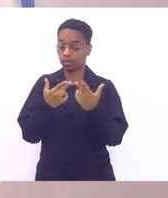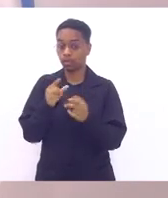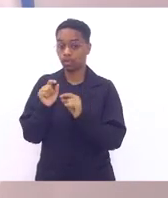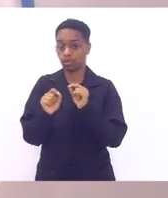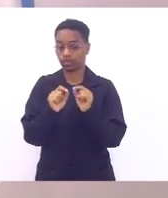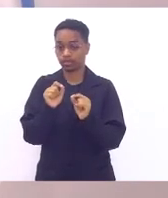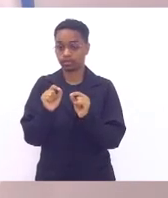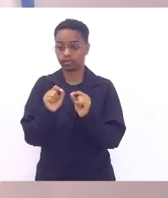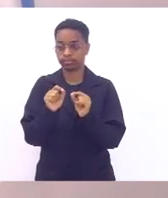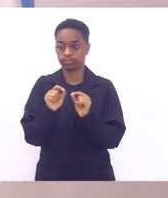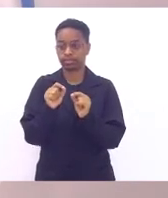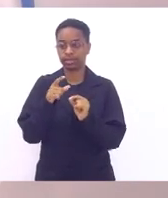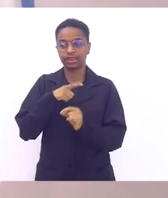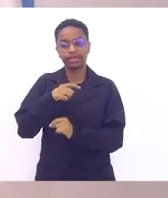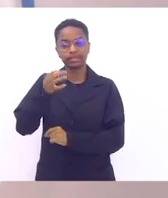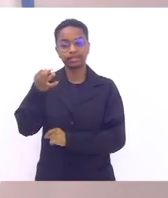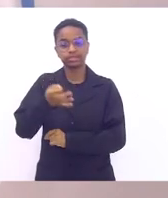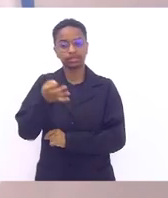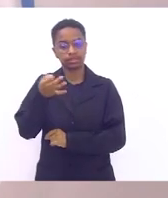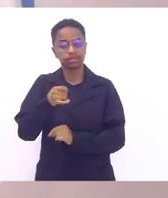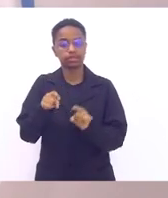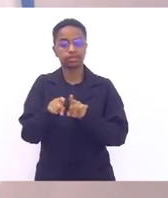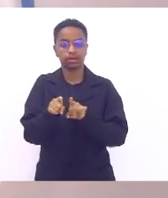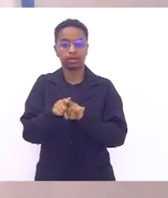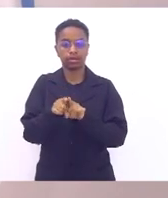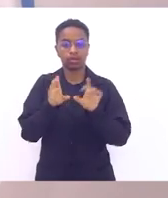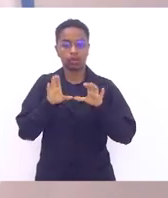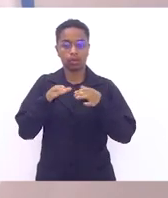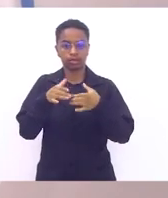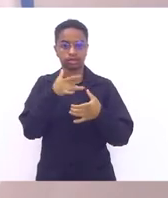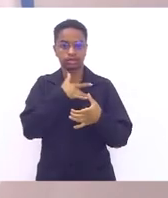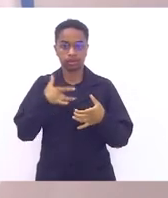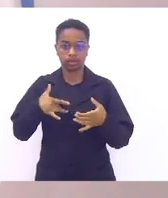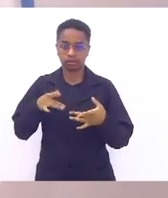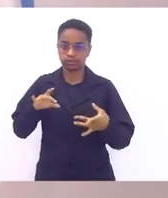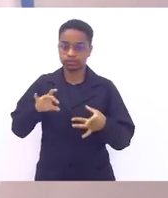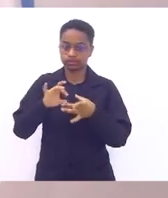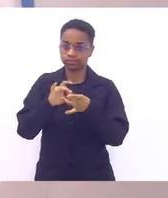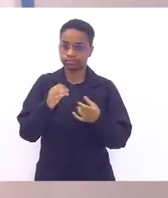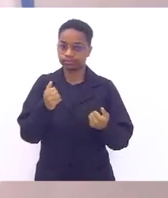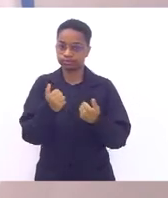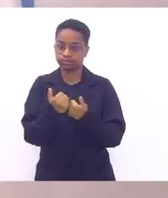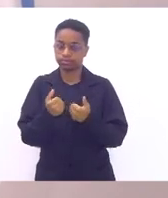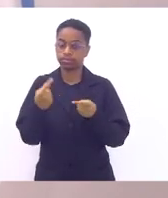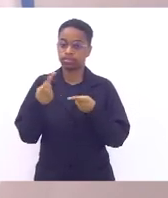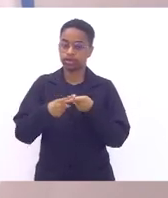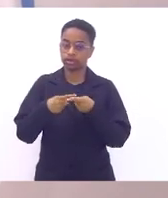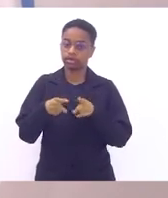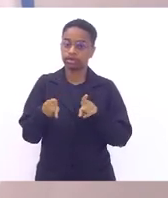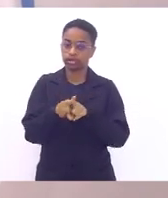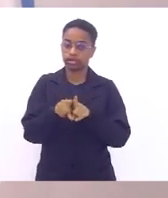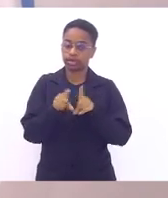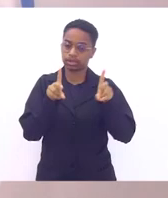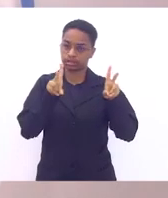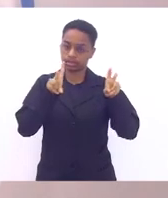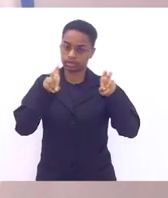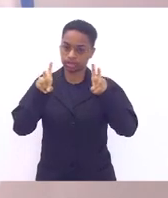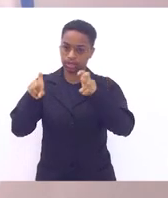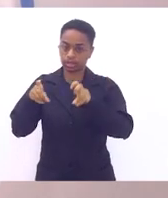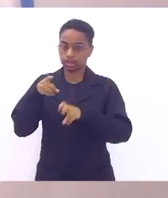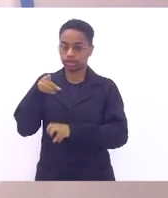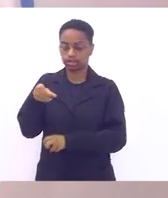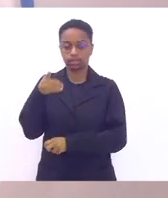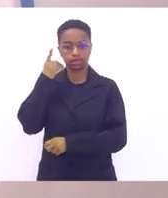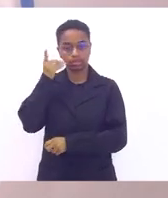também é a certeza de ter também a Comissão de Saúde do nosso lado, porque esse também é um tema que o deputado